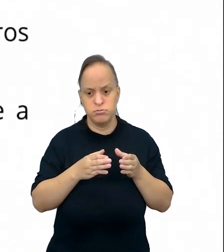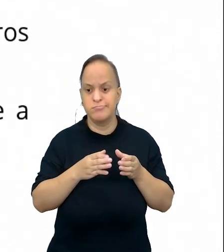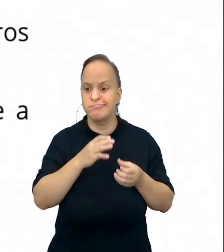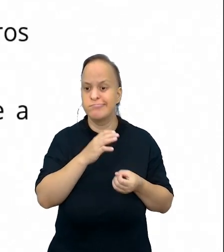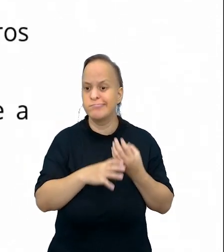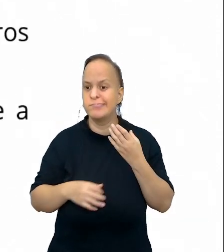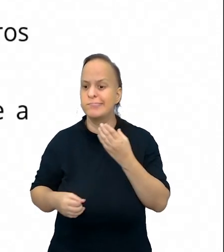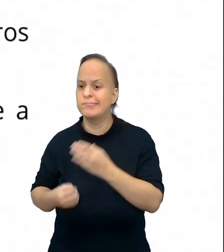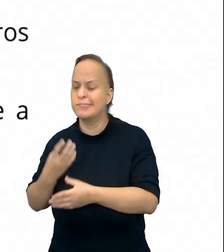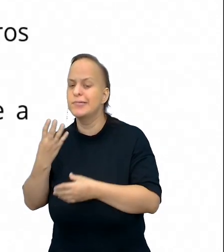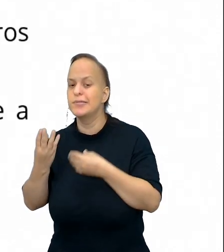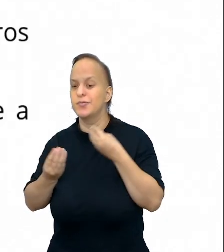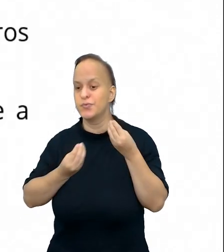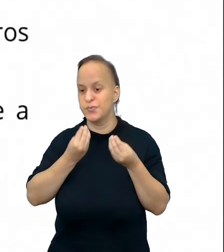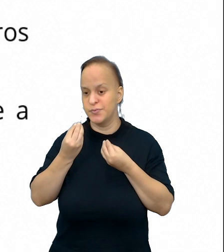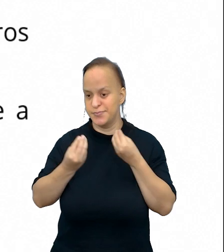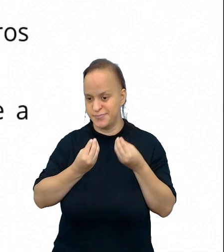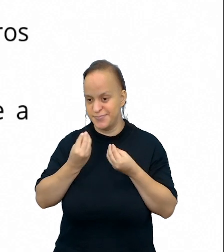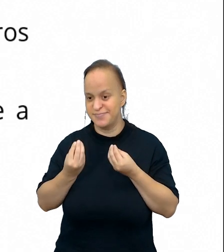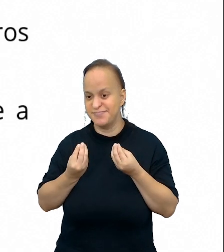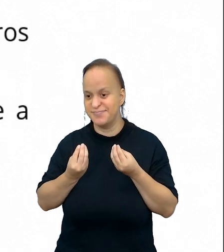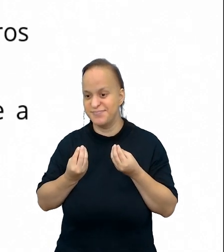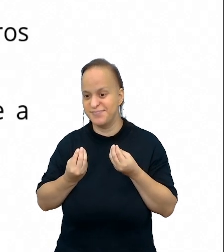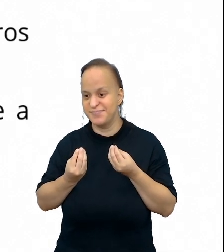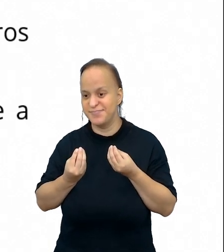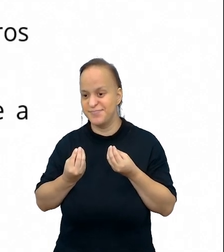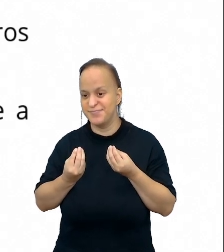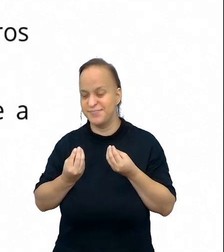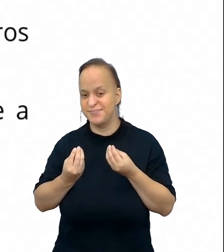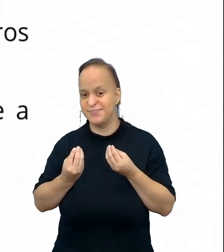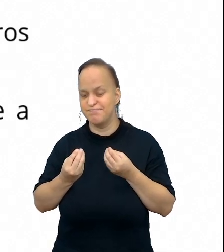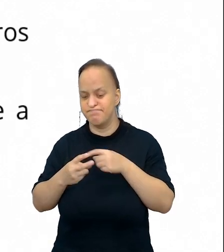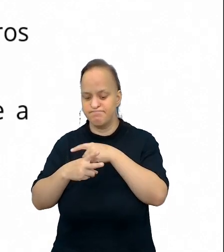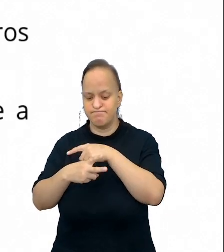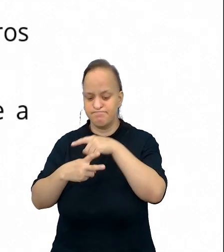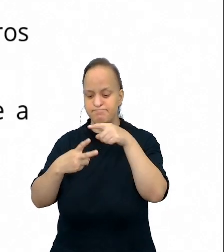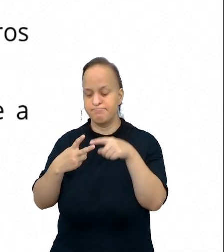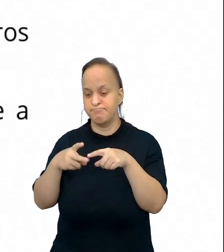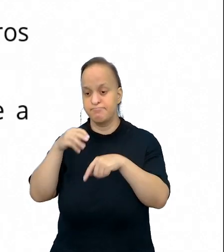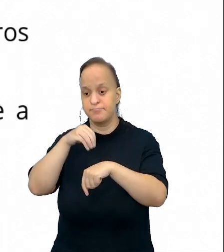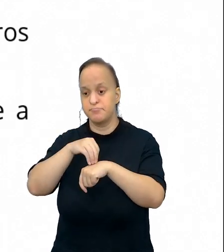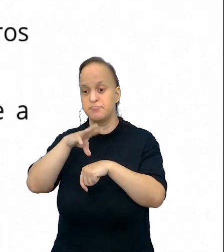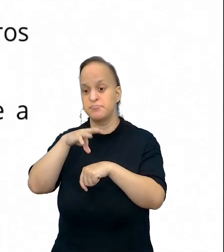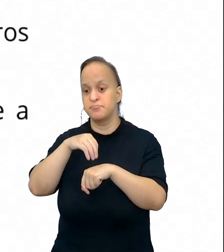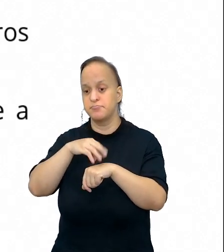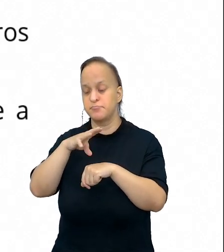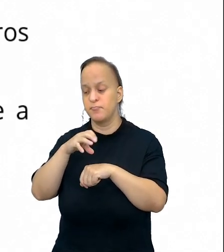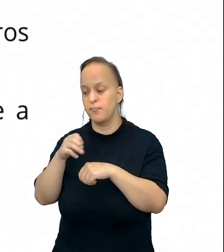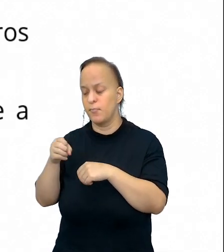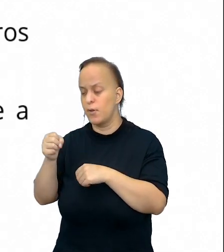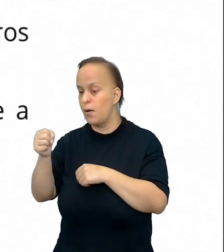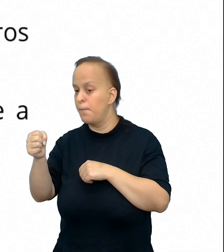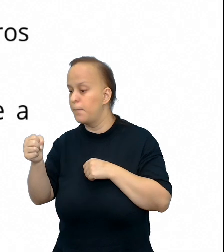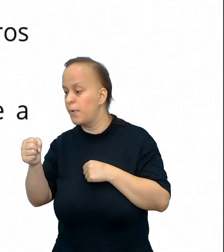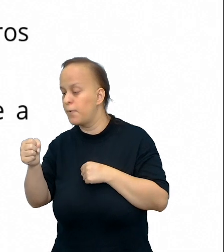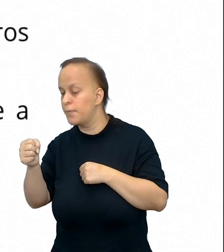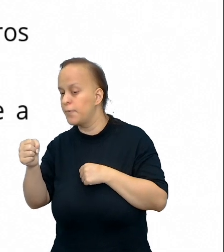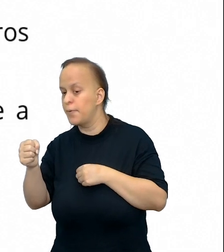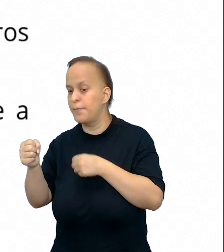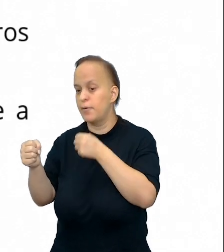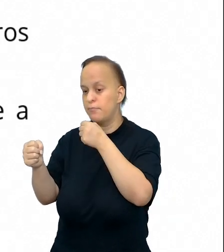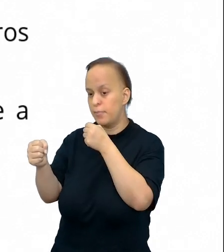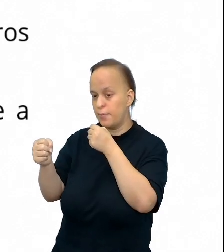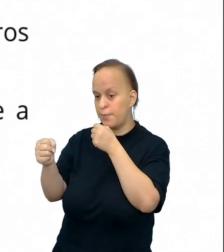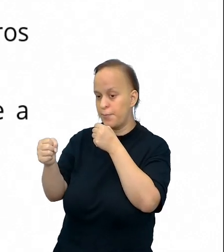aí, então, pensar nisso. Partindo, então, para uma segunda sugestão, é a entrevista, muito conhecida também por vocês,